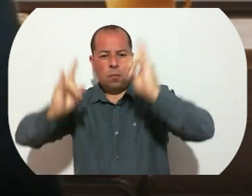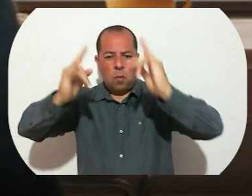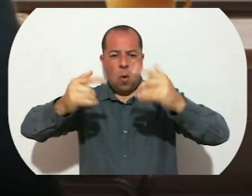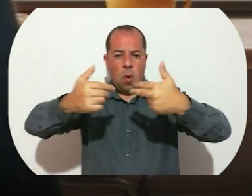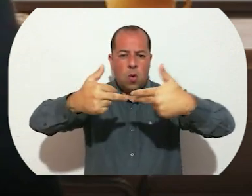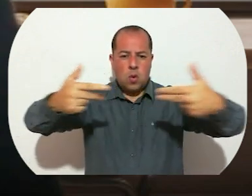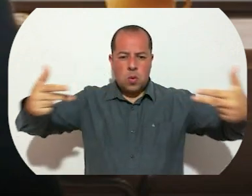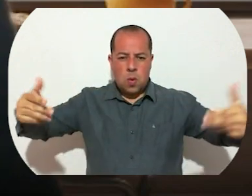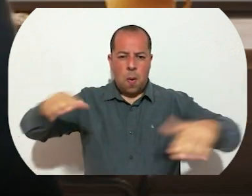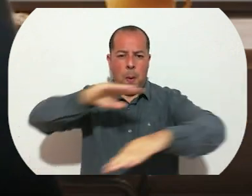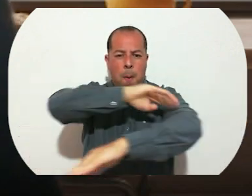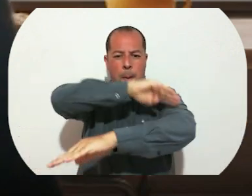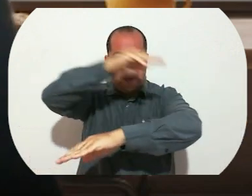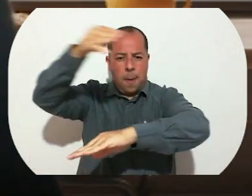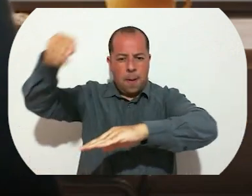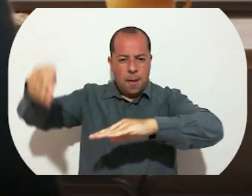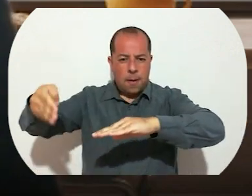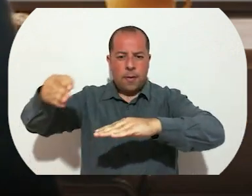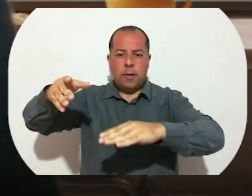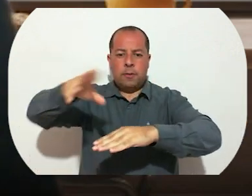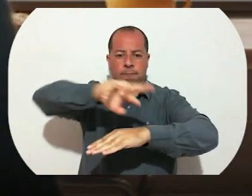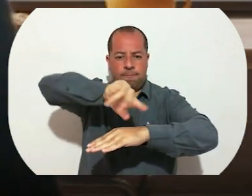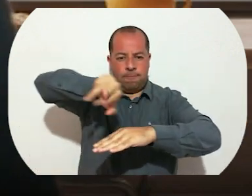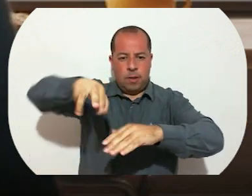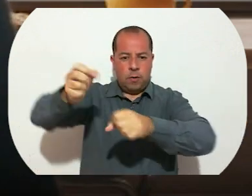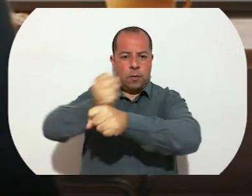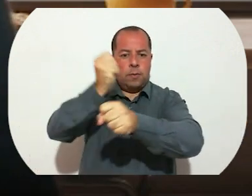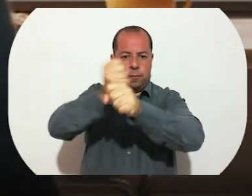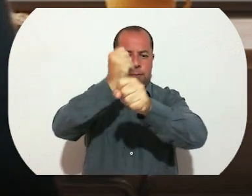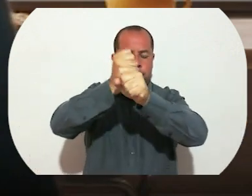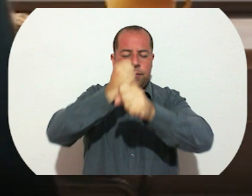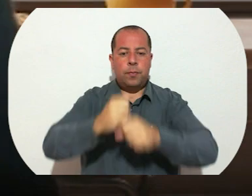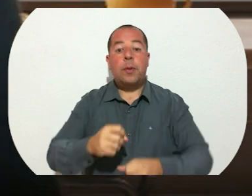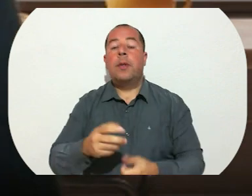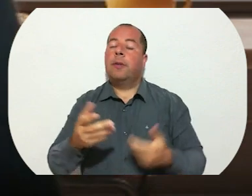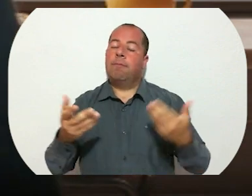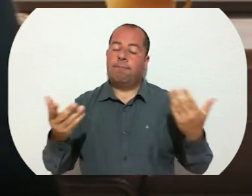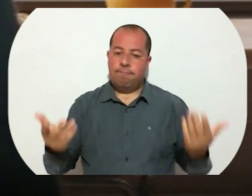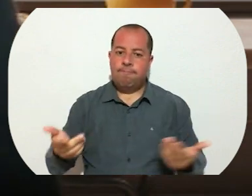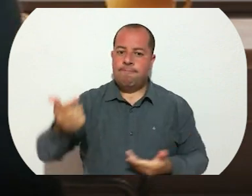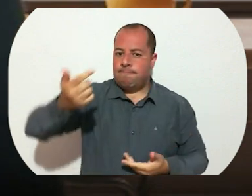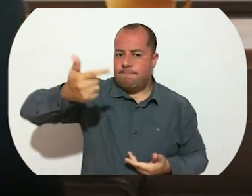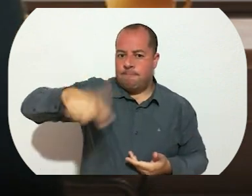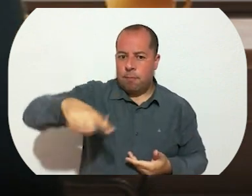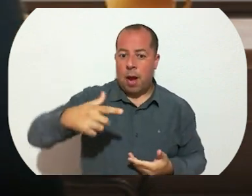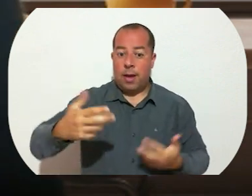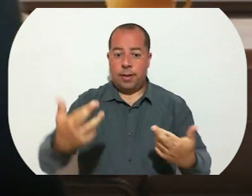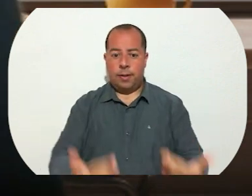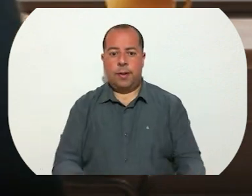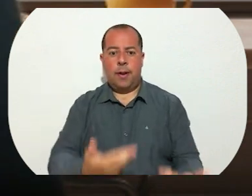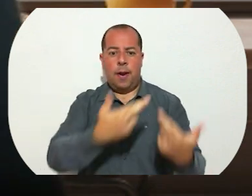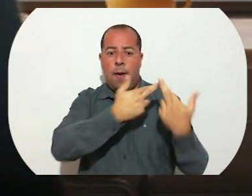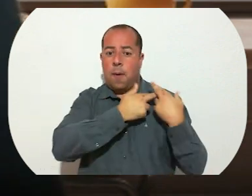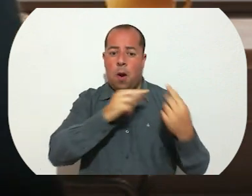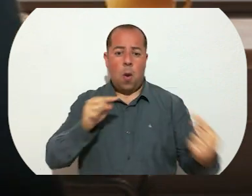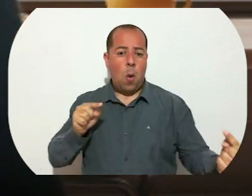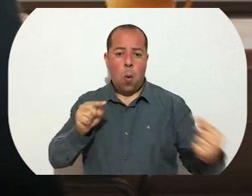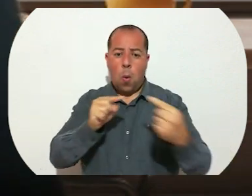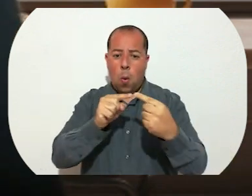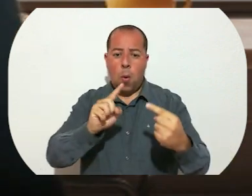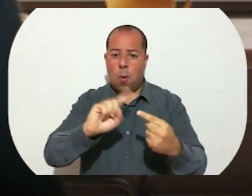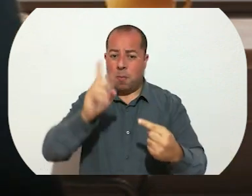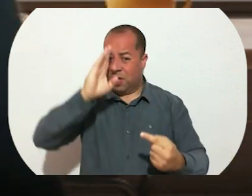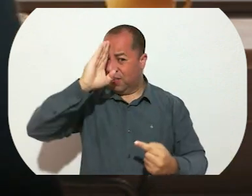edificações, pontes, viadutos, entre outras obras. Isso sem contar as atribuições